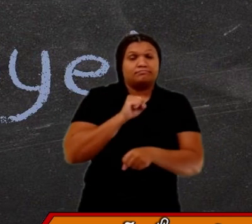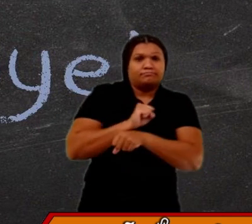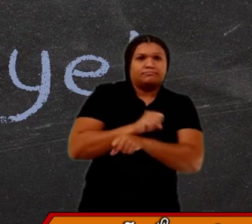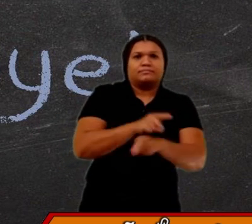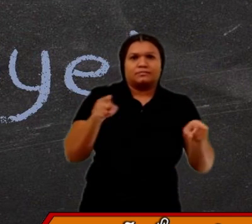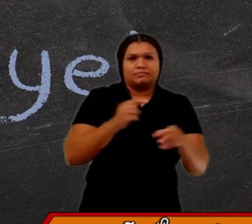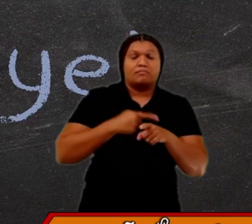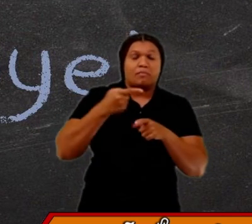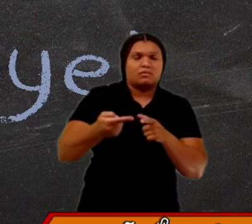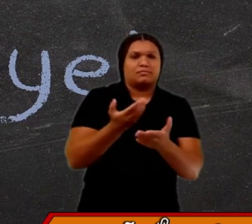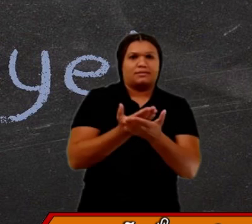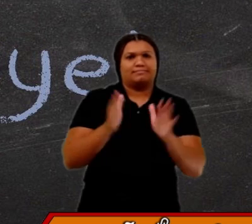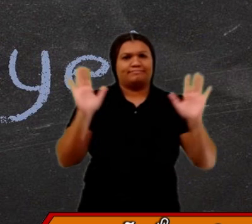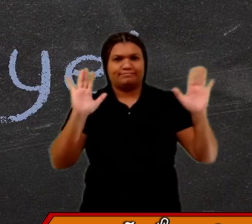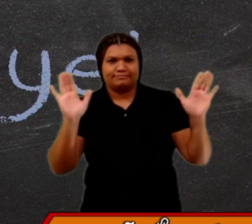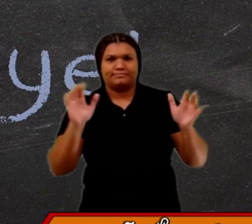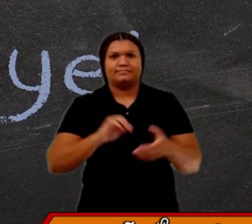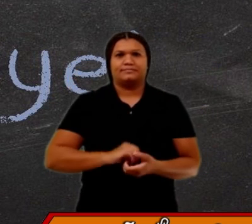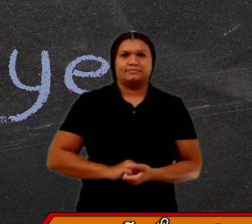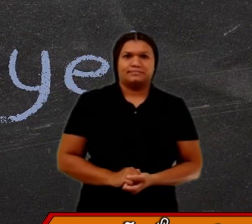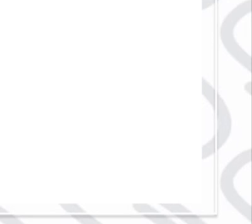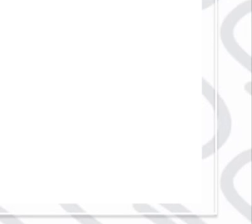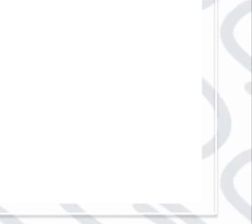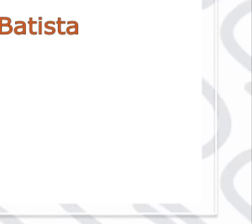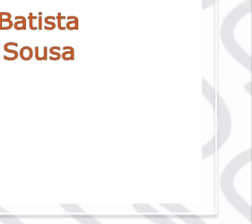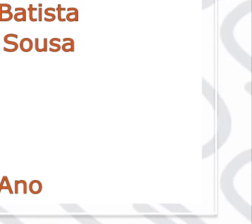vocês na nossa próxima aula vai vai